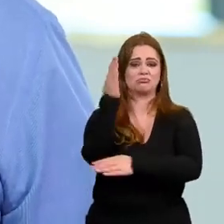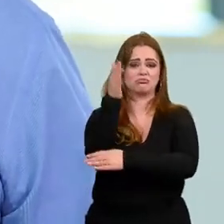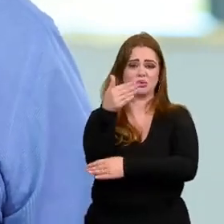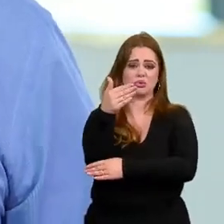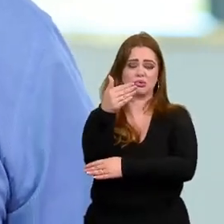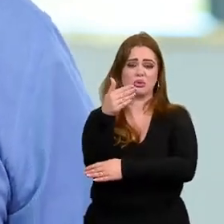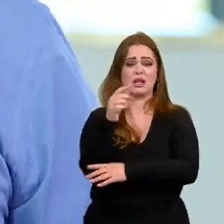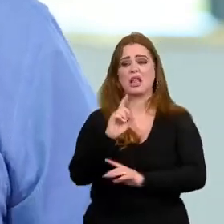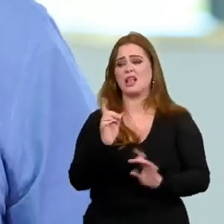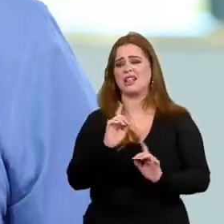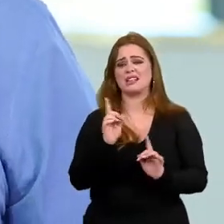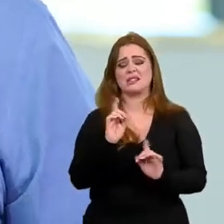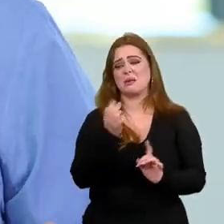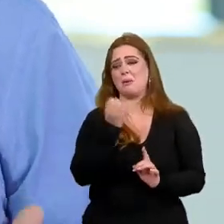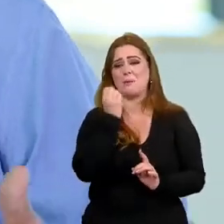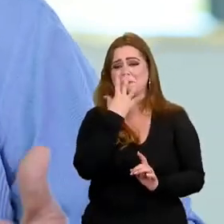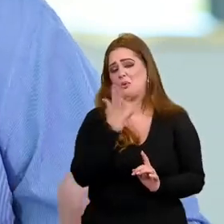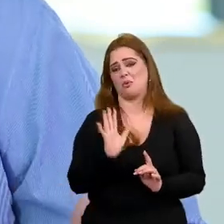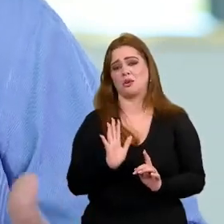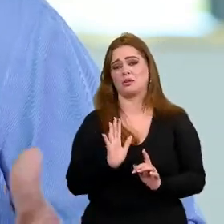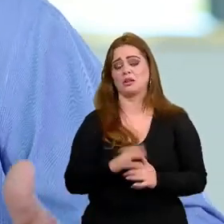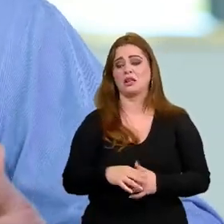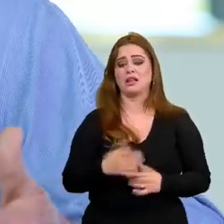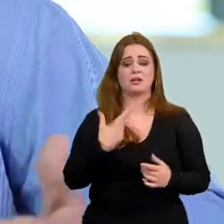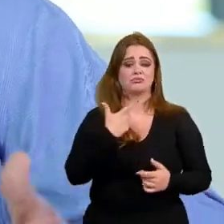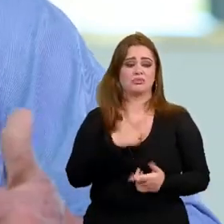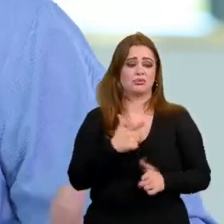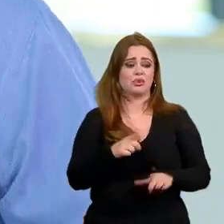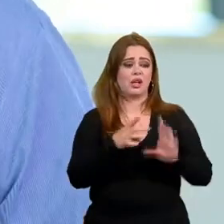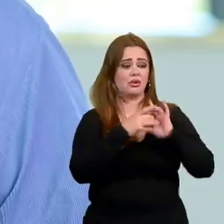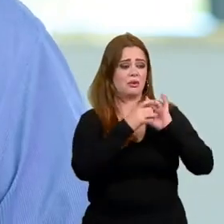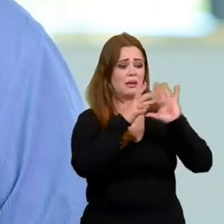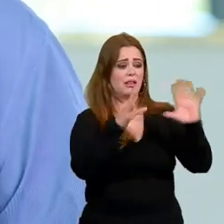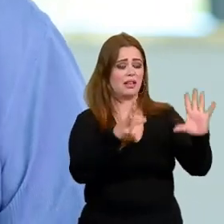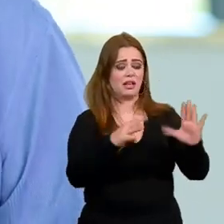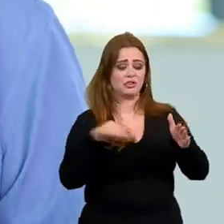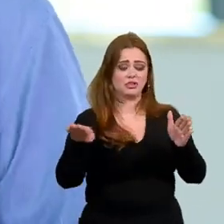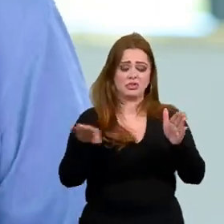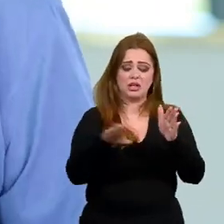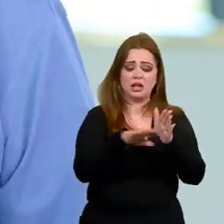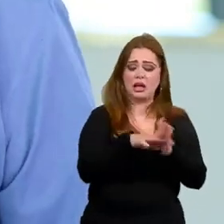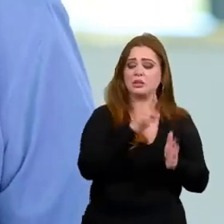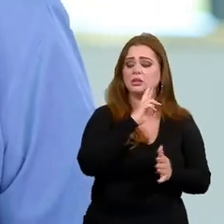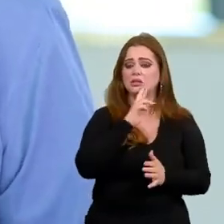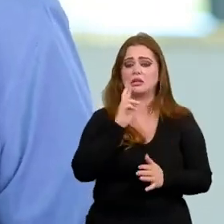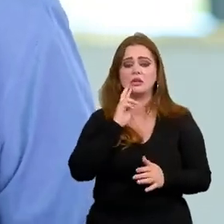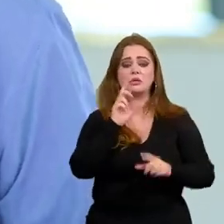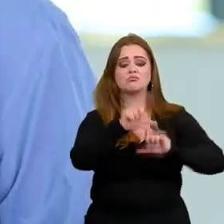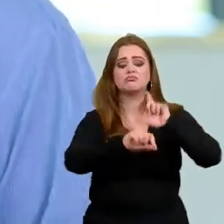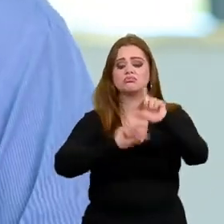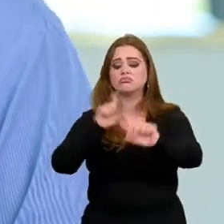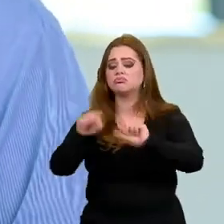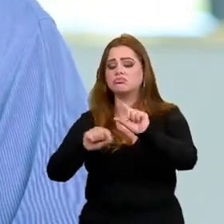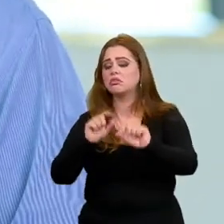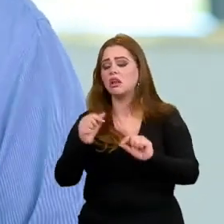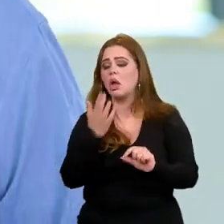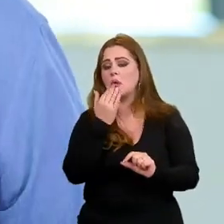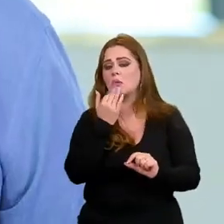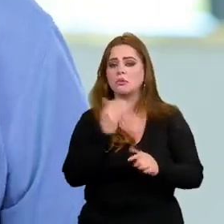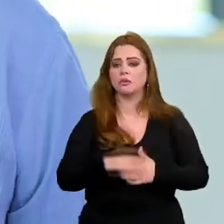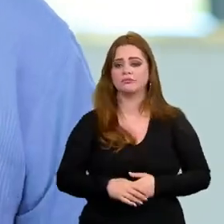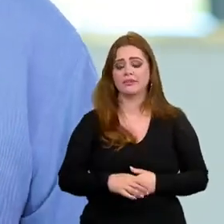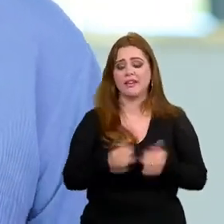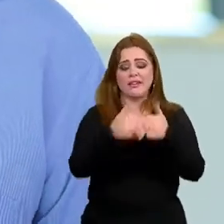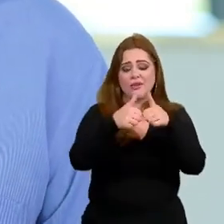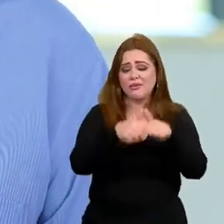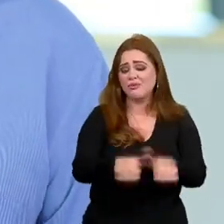das melhores. Eu não tenho liberdade de ir para um restaurante e ficar Claro. escolhendo o que eu vou comer. Então eu fico no hotel. A minha vida é comer no hotel